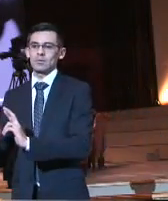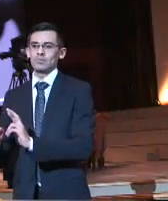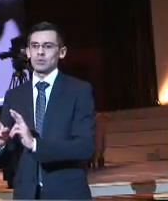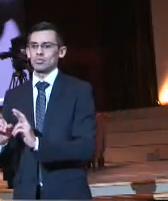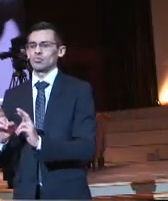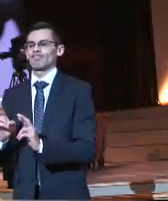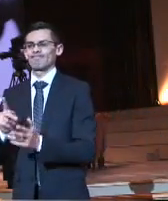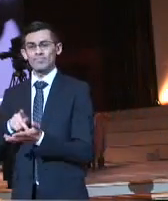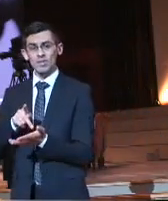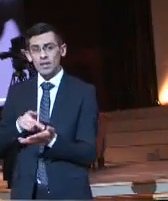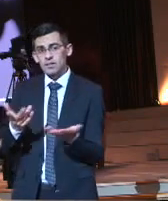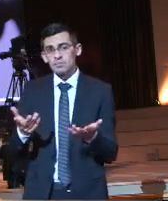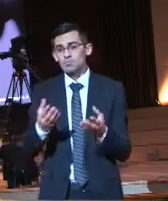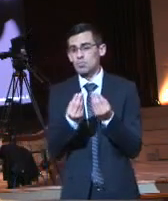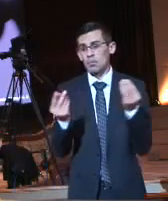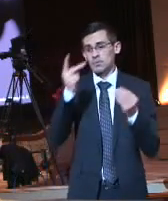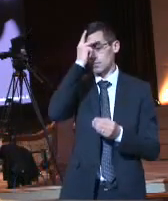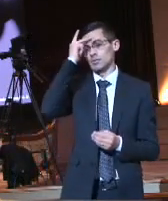Não é verdade o que eu estou falando?